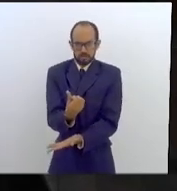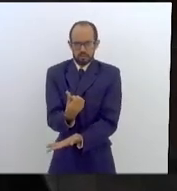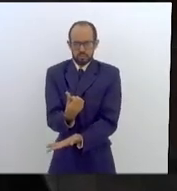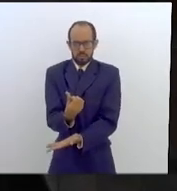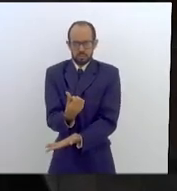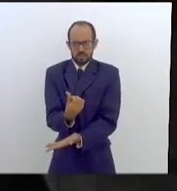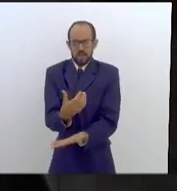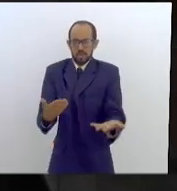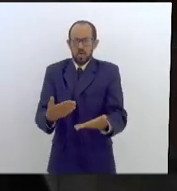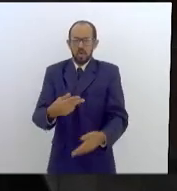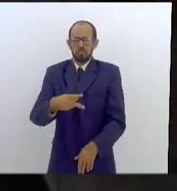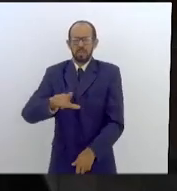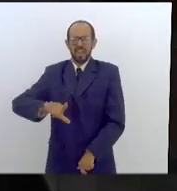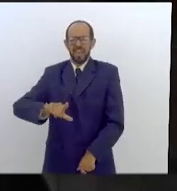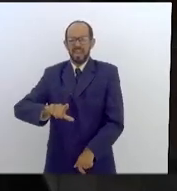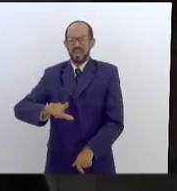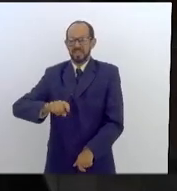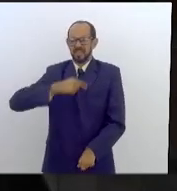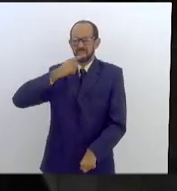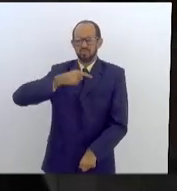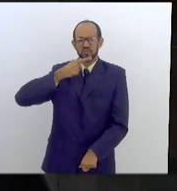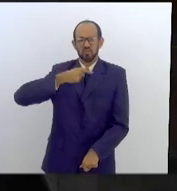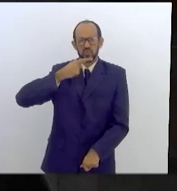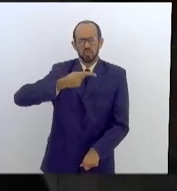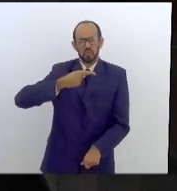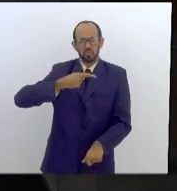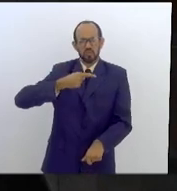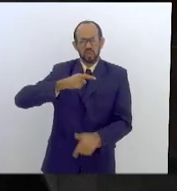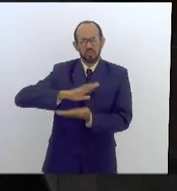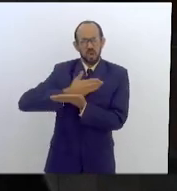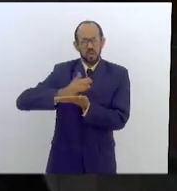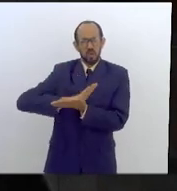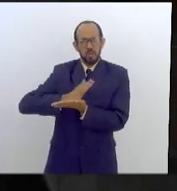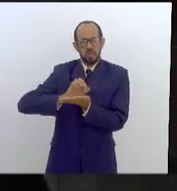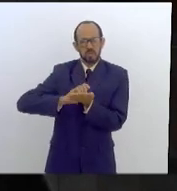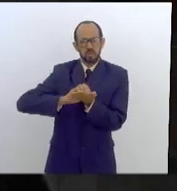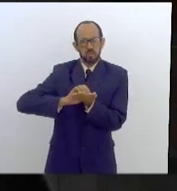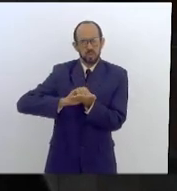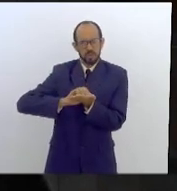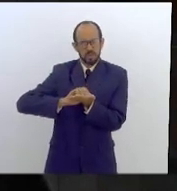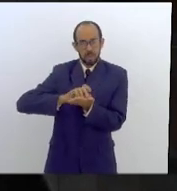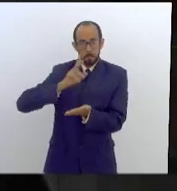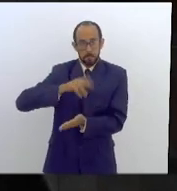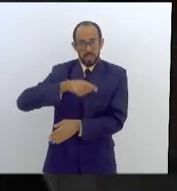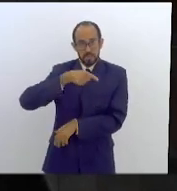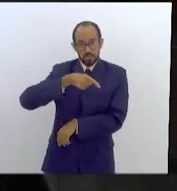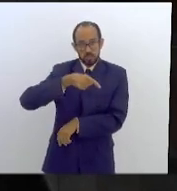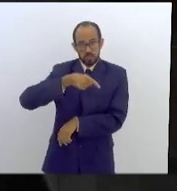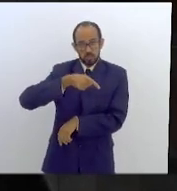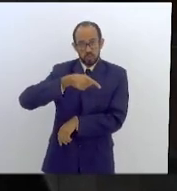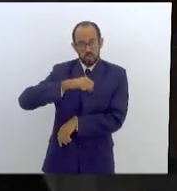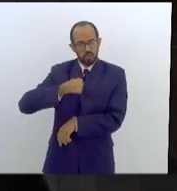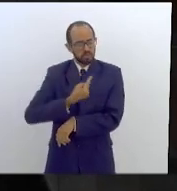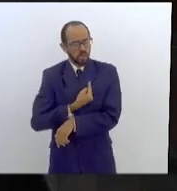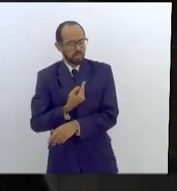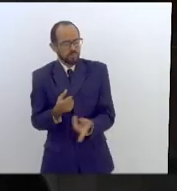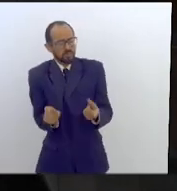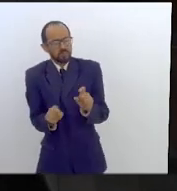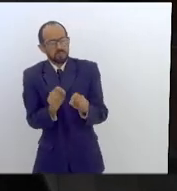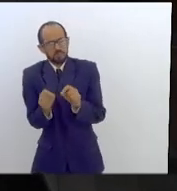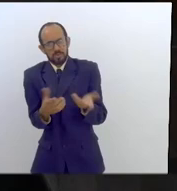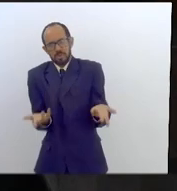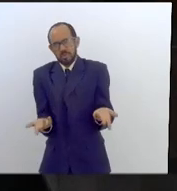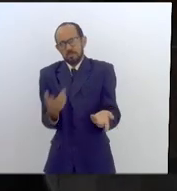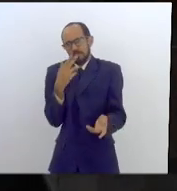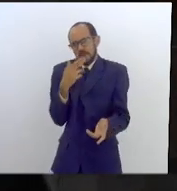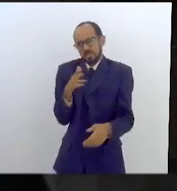querendo questionar uma parcela das urnas e justamente olha parece que somos todos crianças